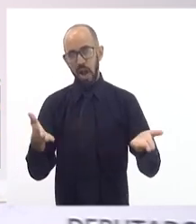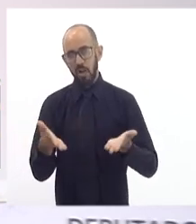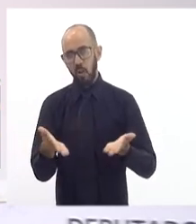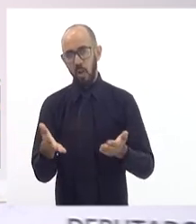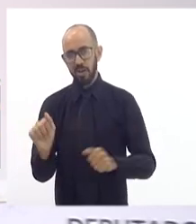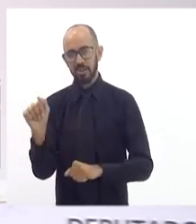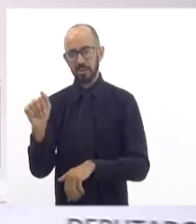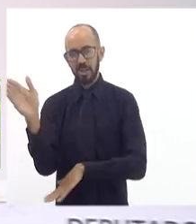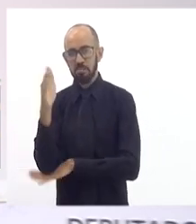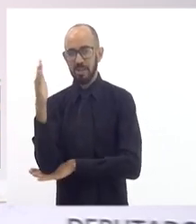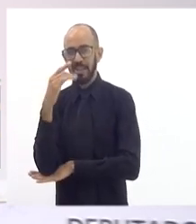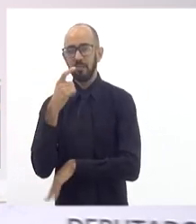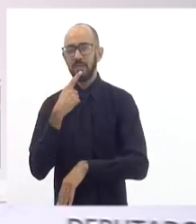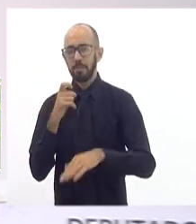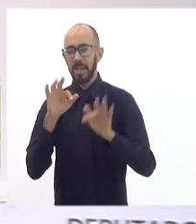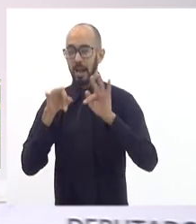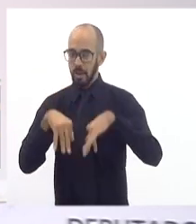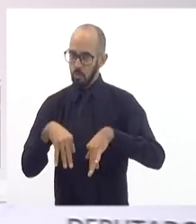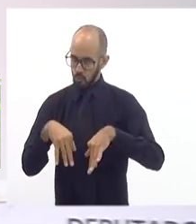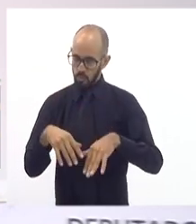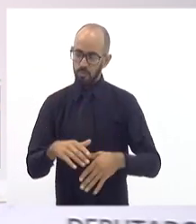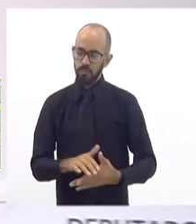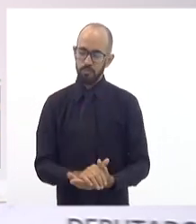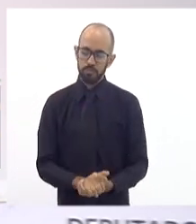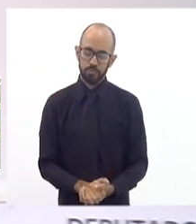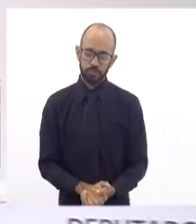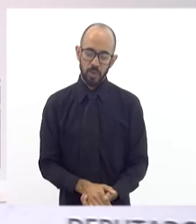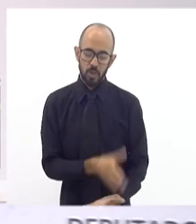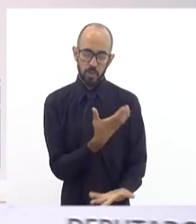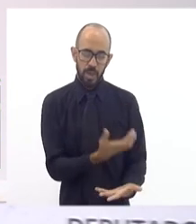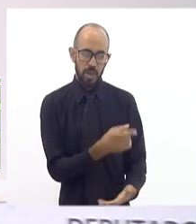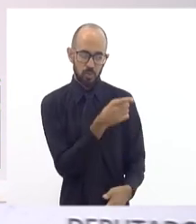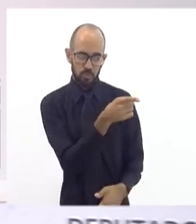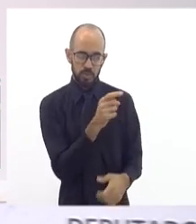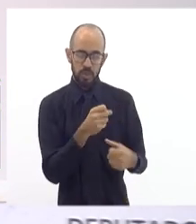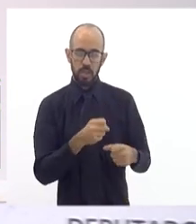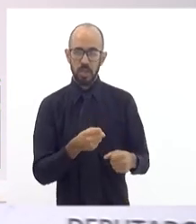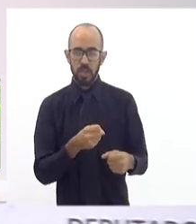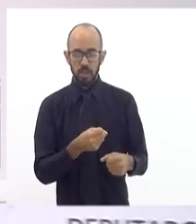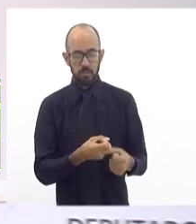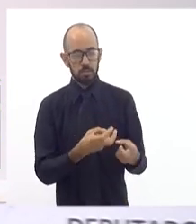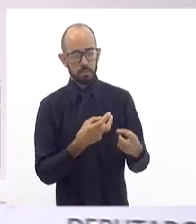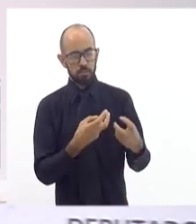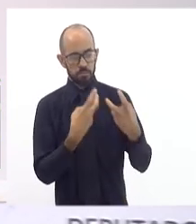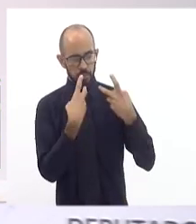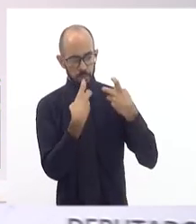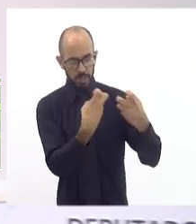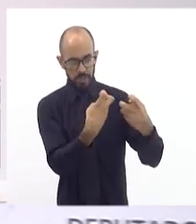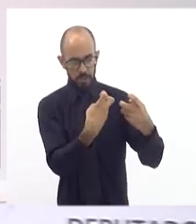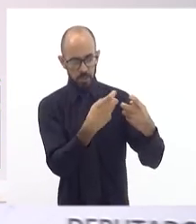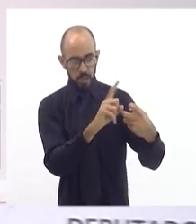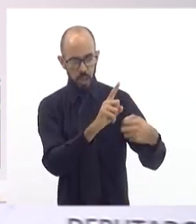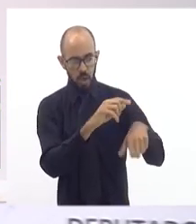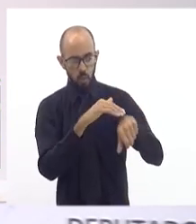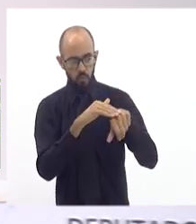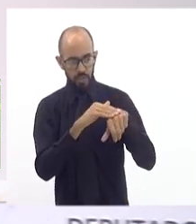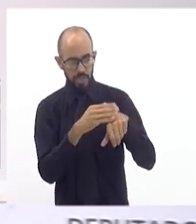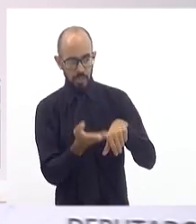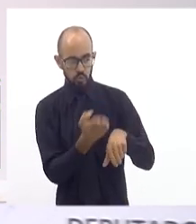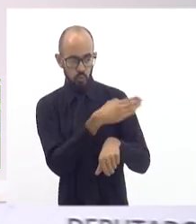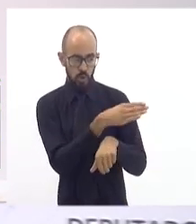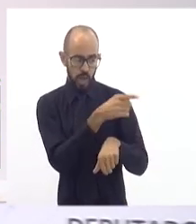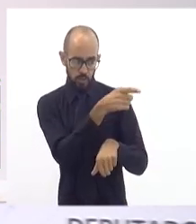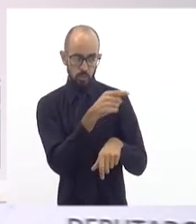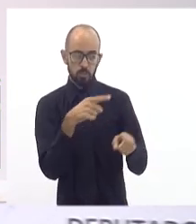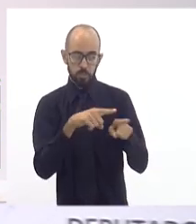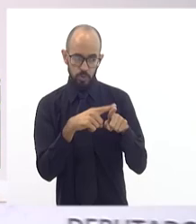da bandeira vermelha e eu queria que o presidente do Inea me deve ser ouvidos e não conversasse porque eu tô